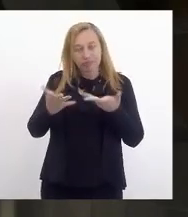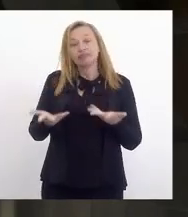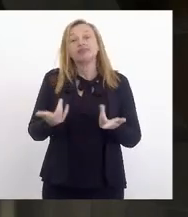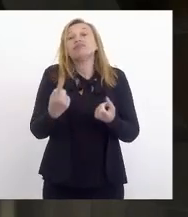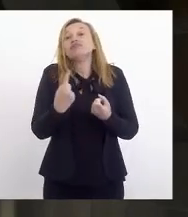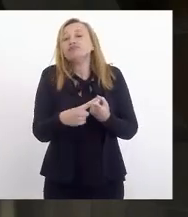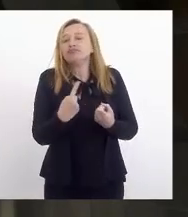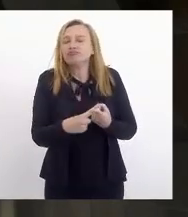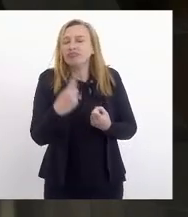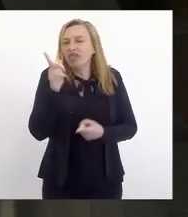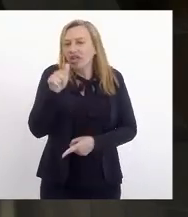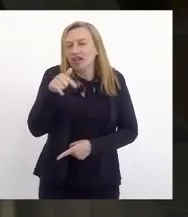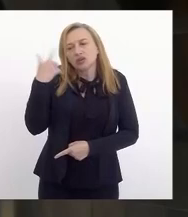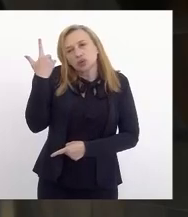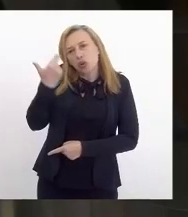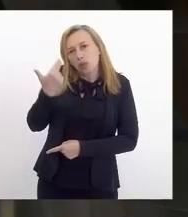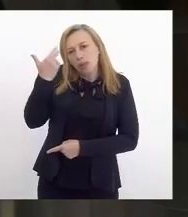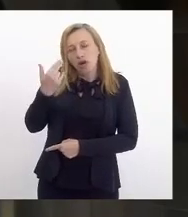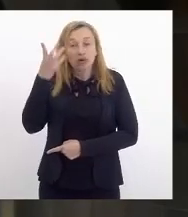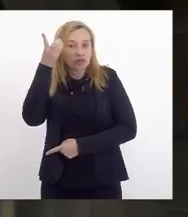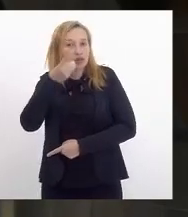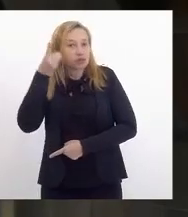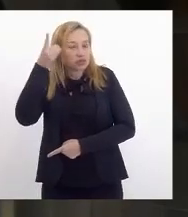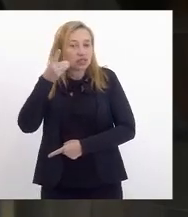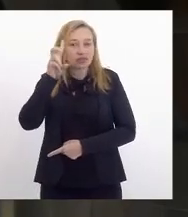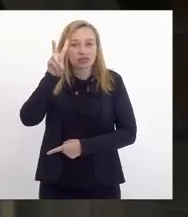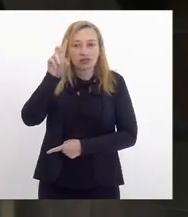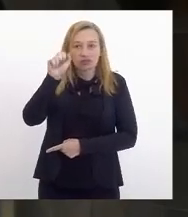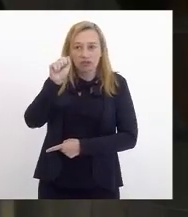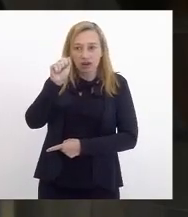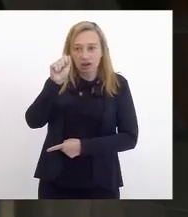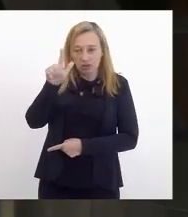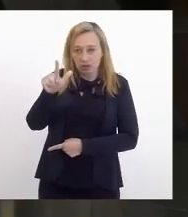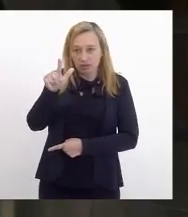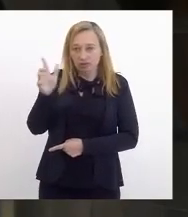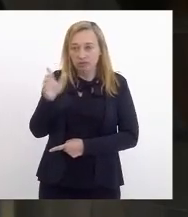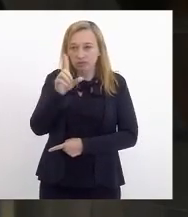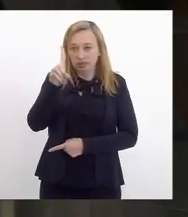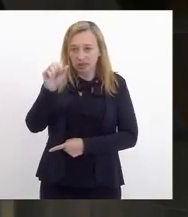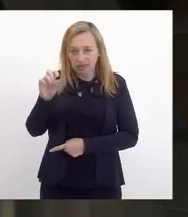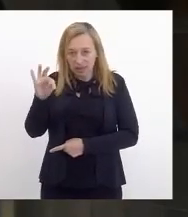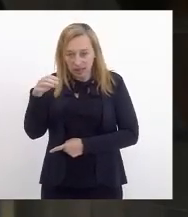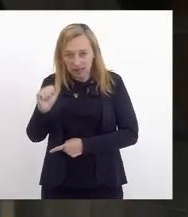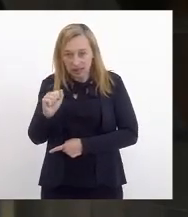Porque é muito comum, deputado Valdaceasa, nós